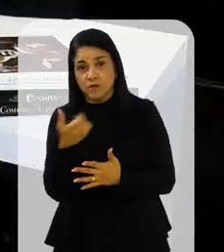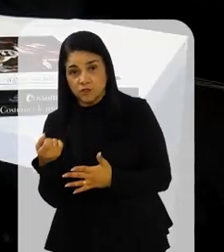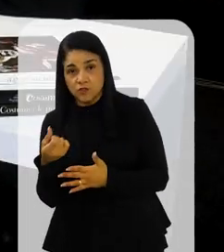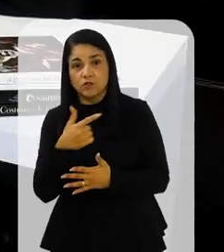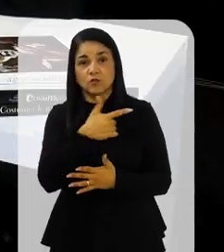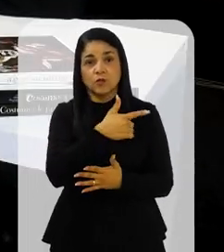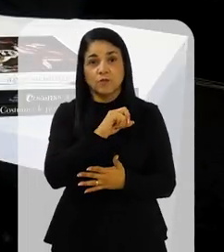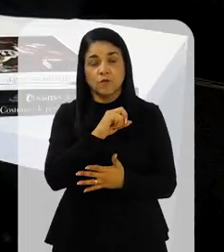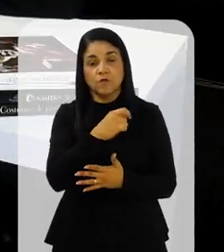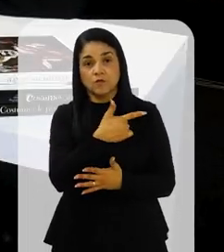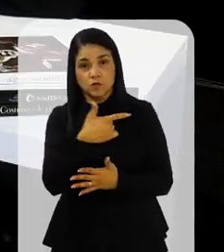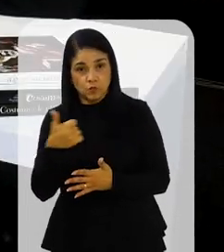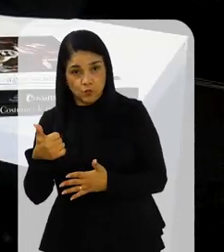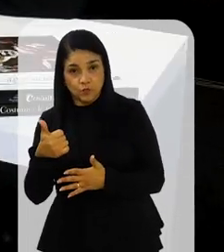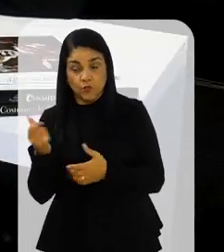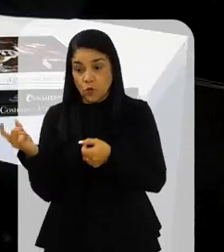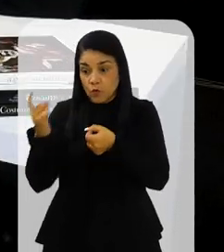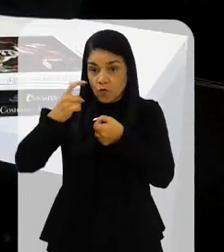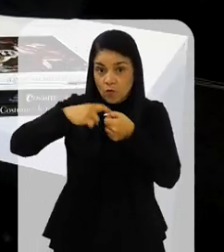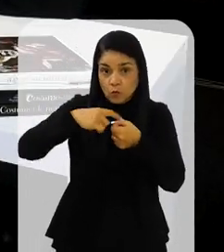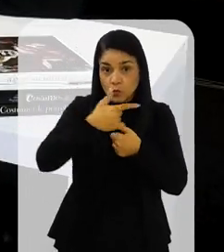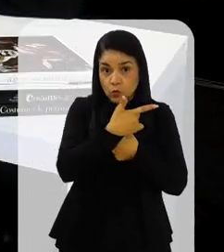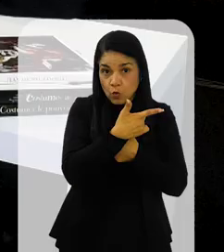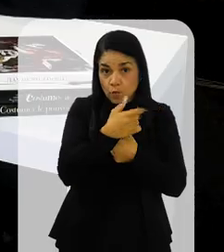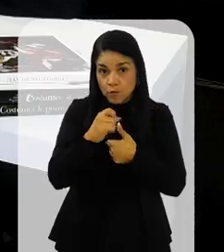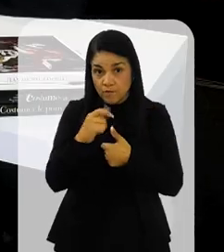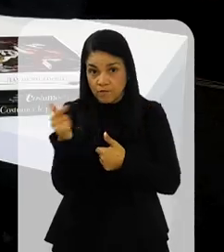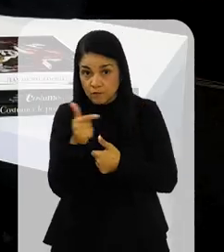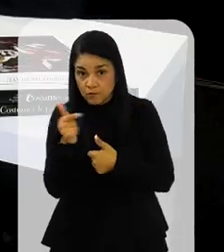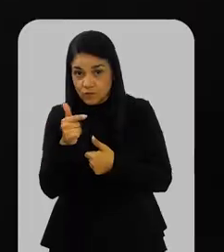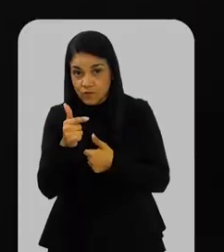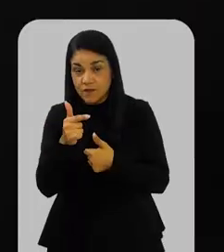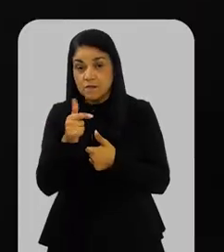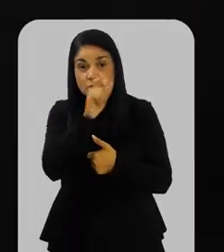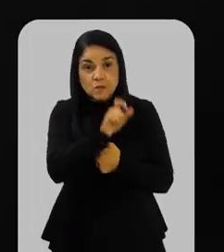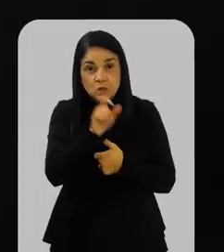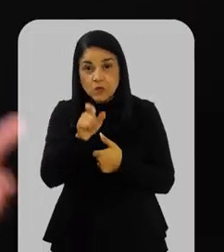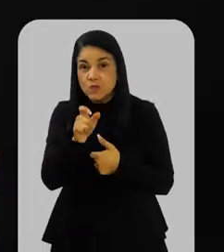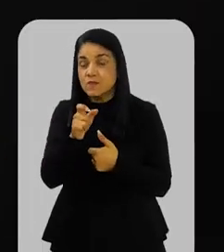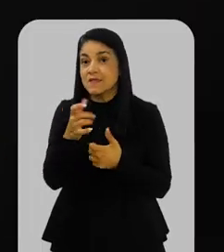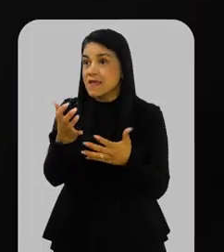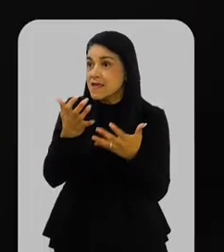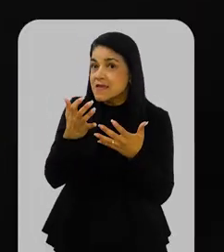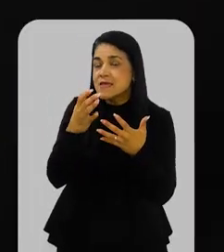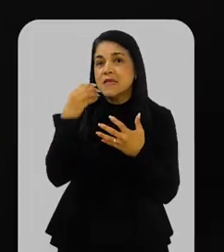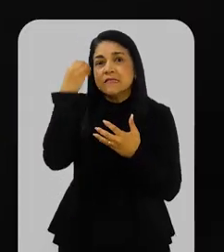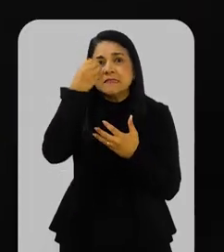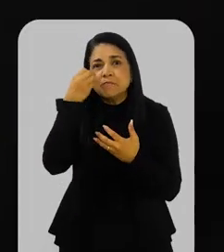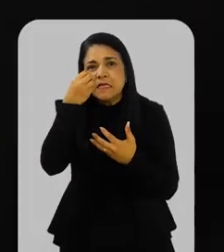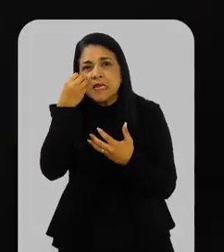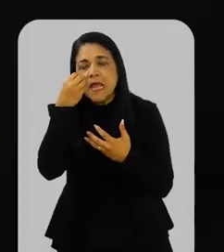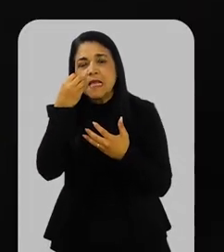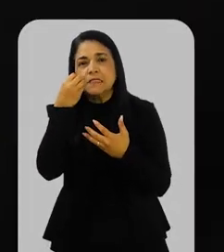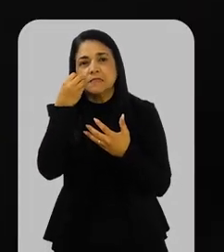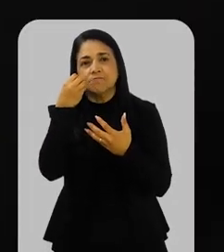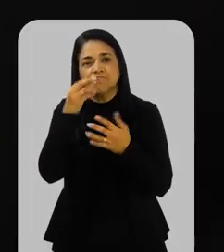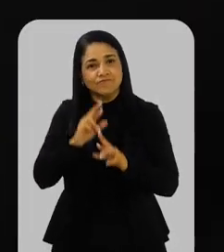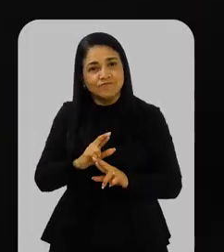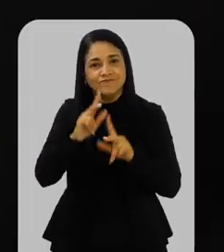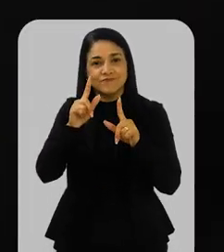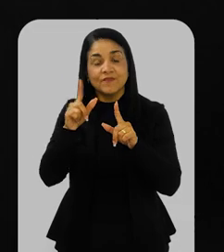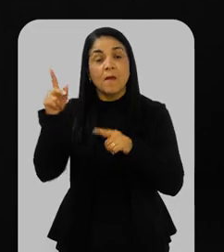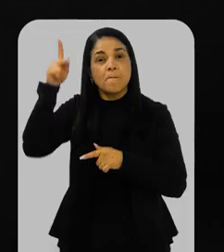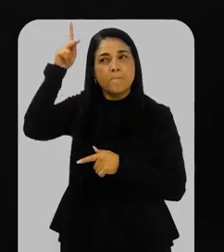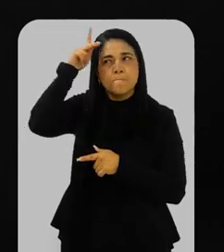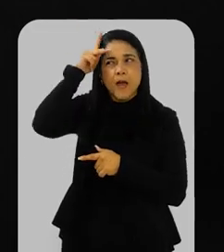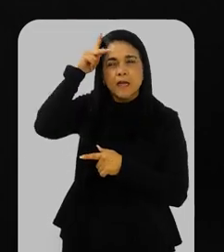conta da pandemia. E aí na volta em 22, acho que o pessoal queria tanto queria viver uma experiência diferente, que acho que Parintins acabou